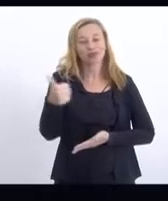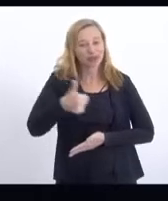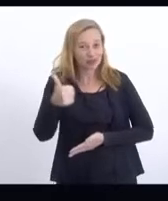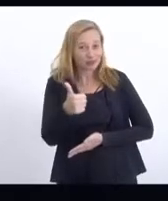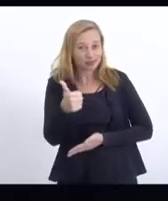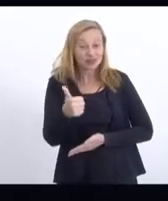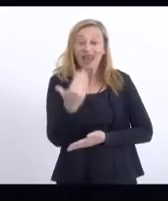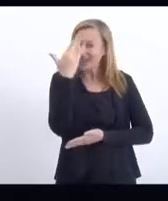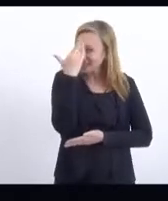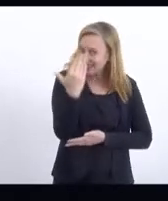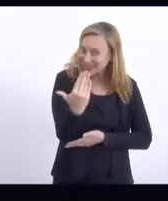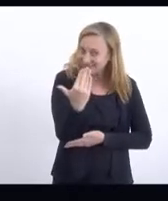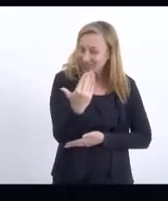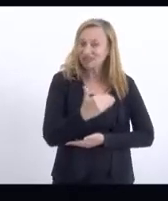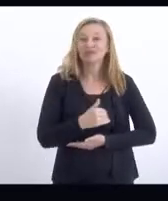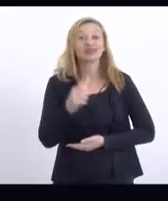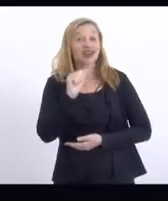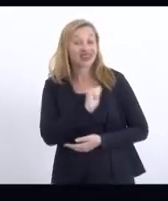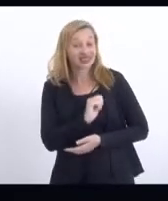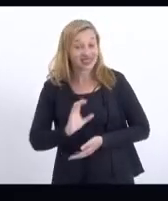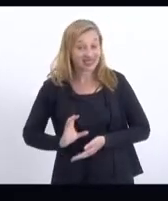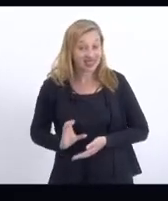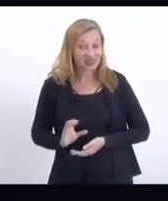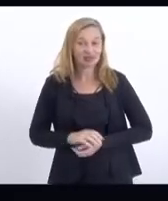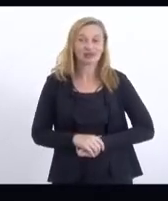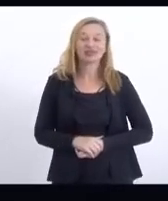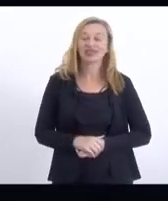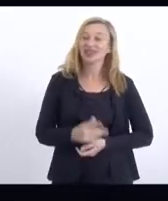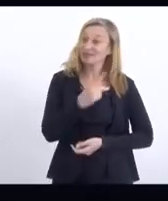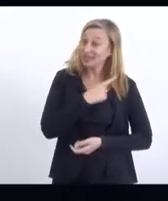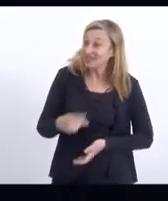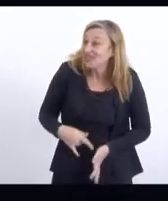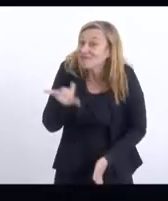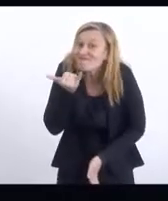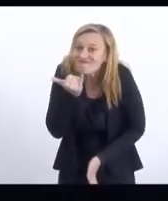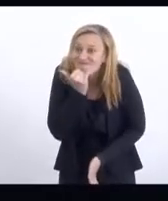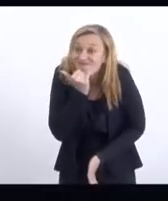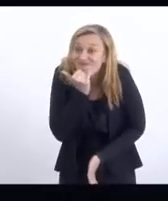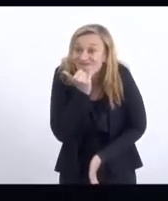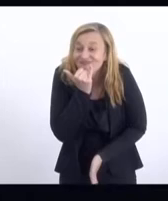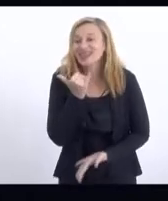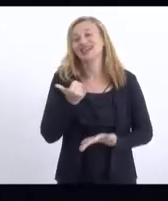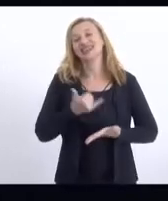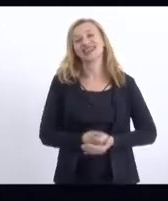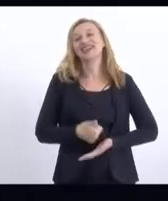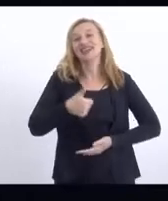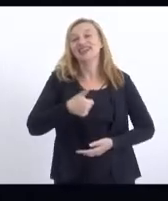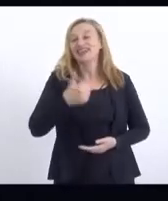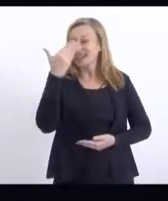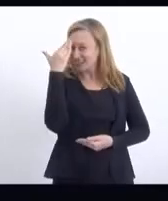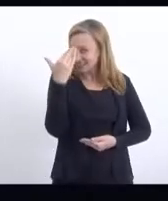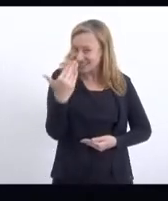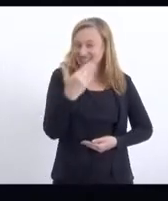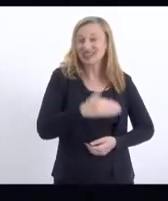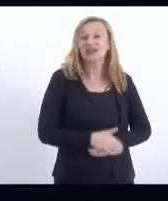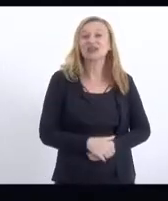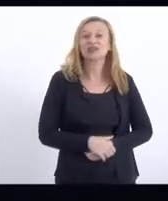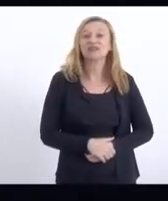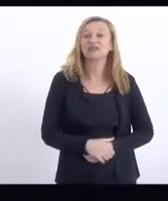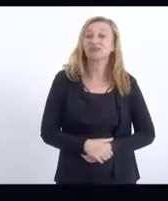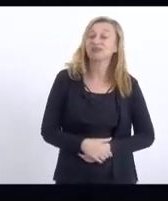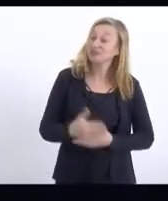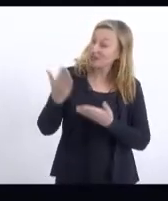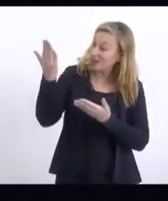para agradecer, André, presidente, perdão, em primeiro lugar, agradecer tanto a